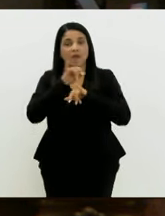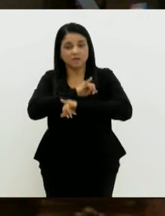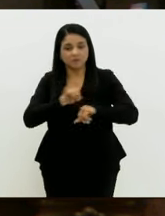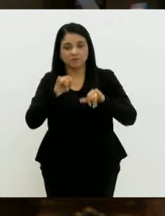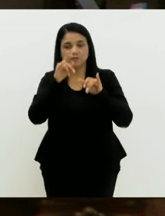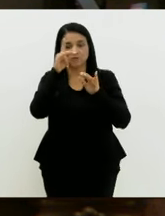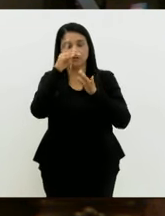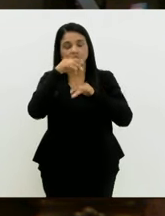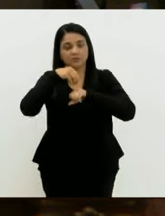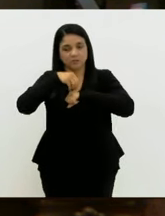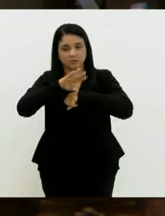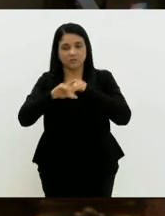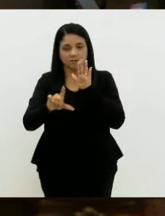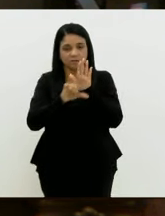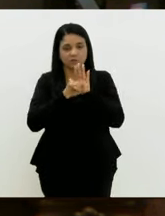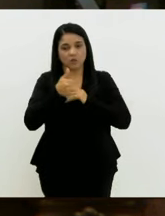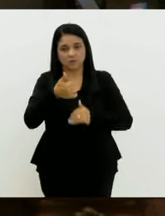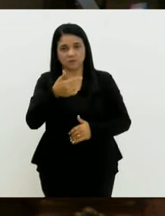indicação legislativa número